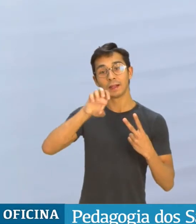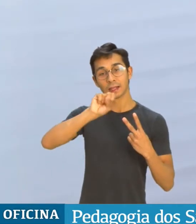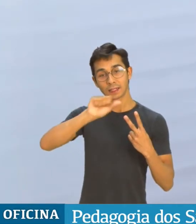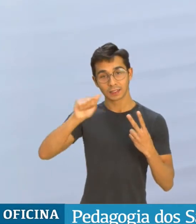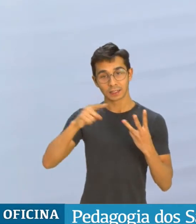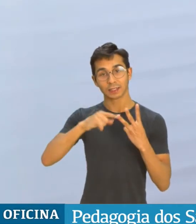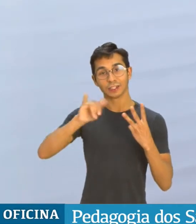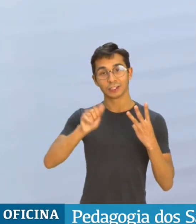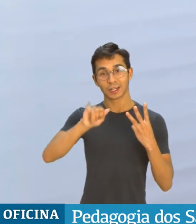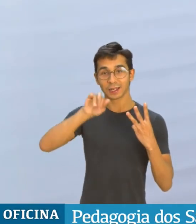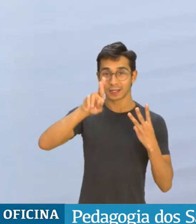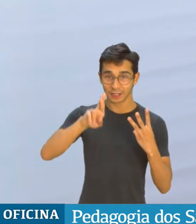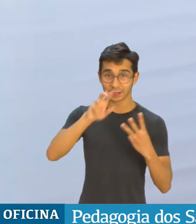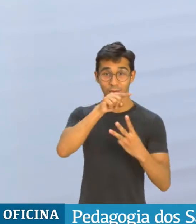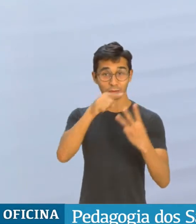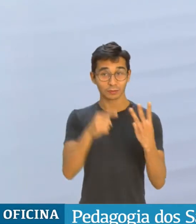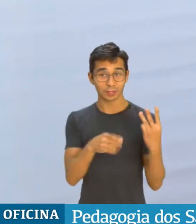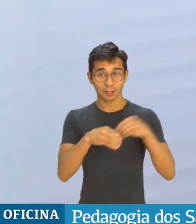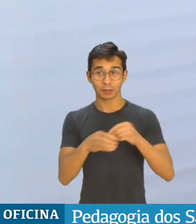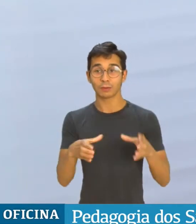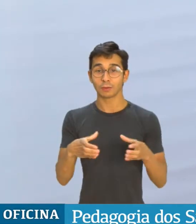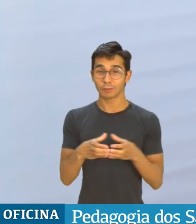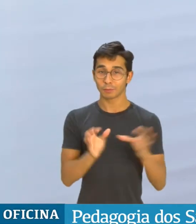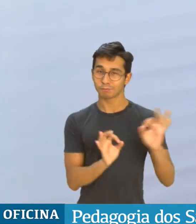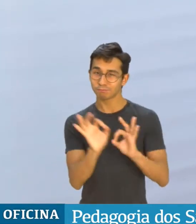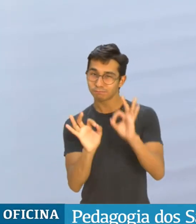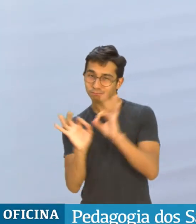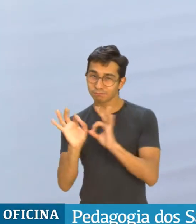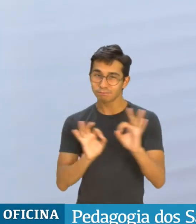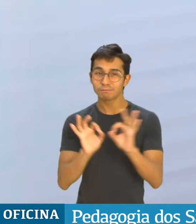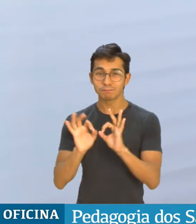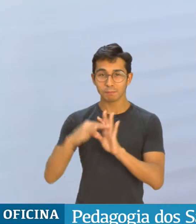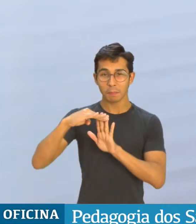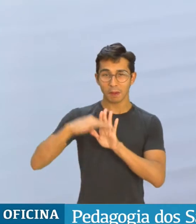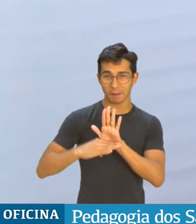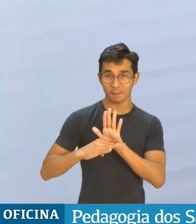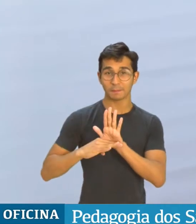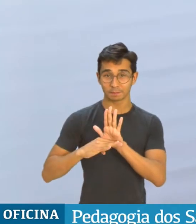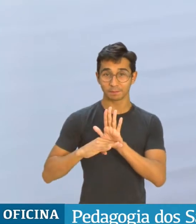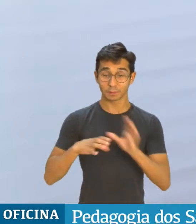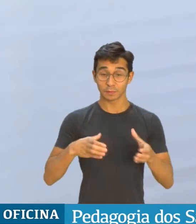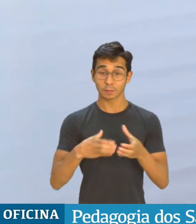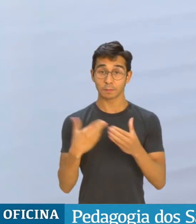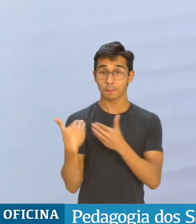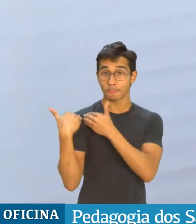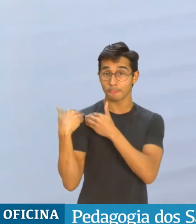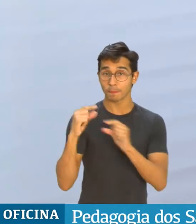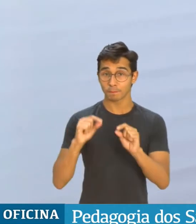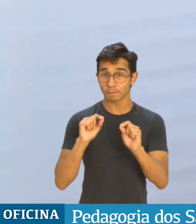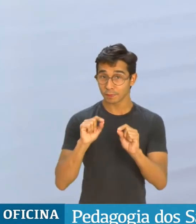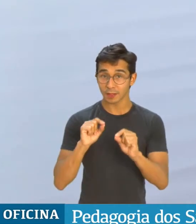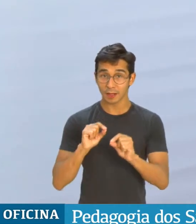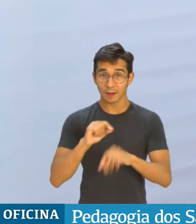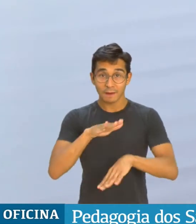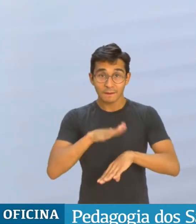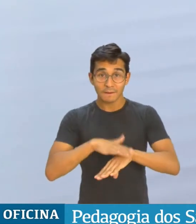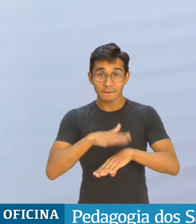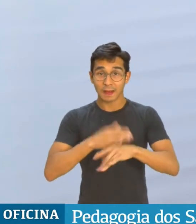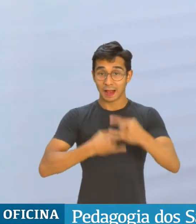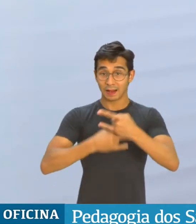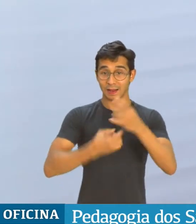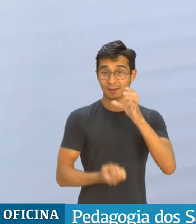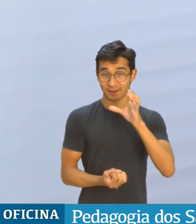Batista, que junto comigo formam a equipe de programas e projetos que é responsável pela execução dessa ação do Pra